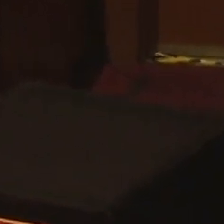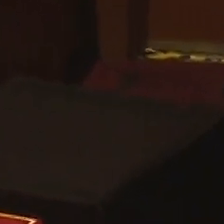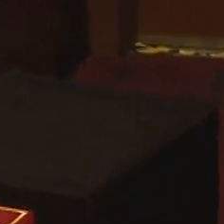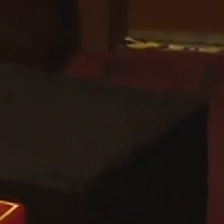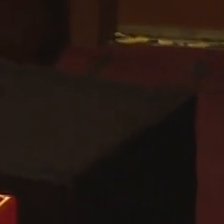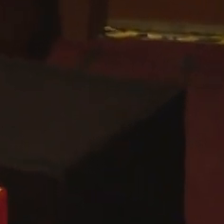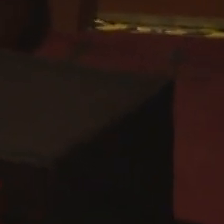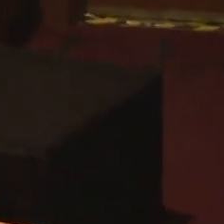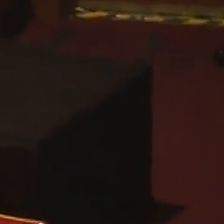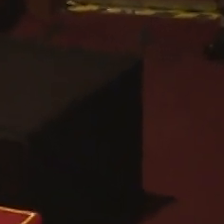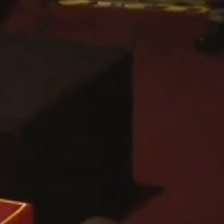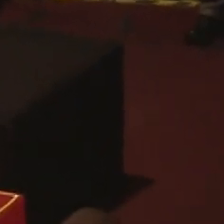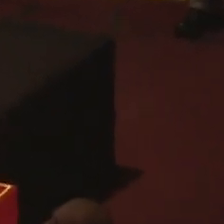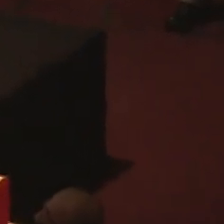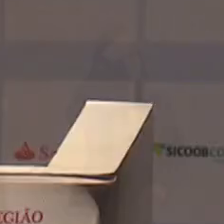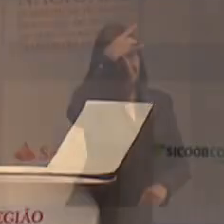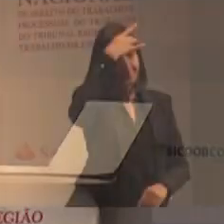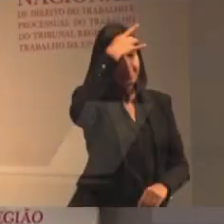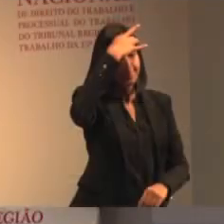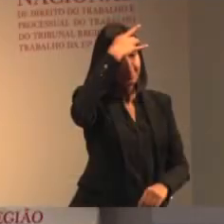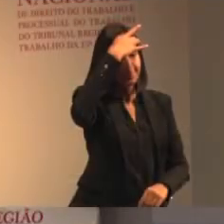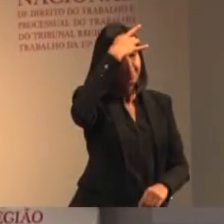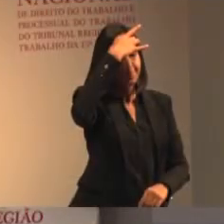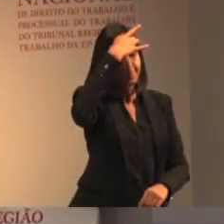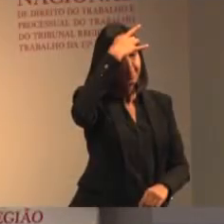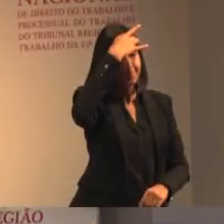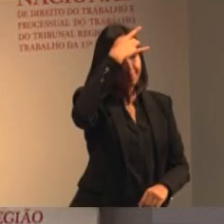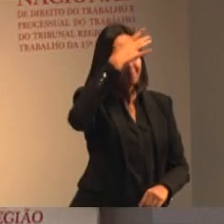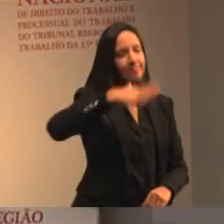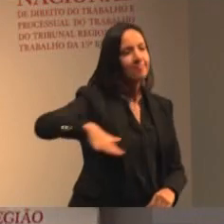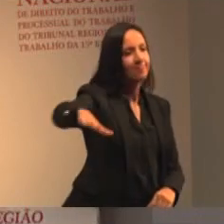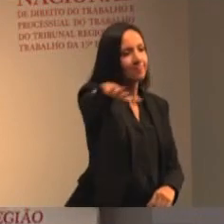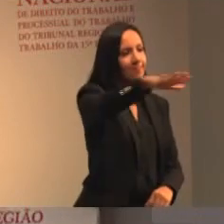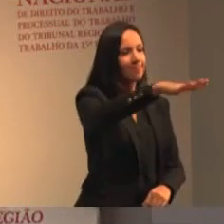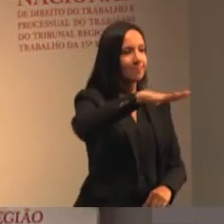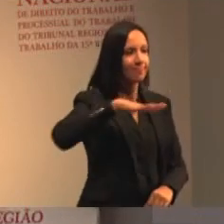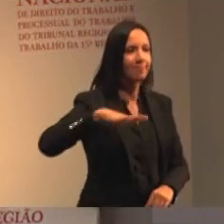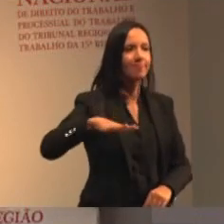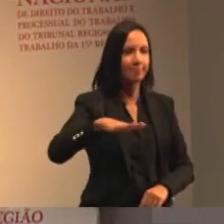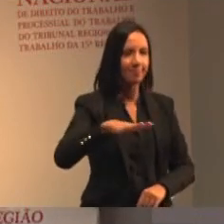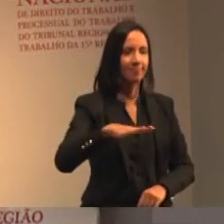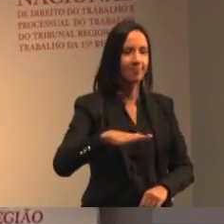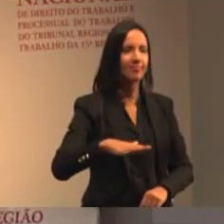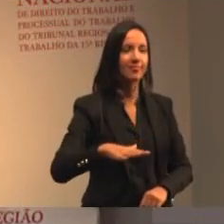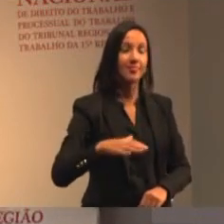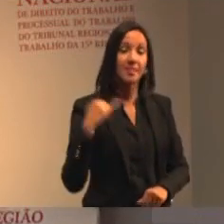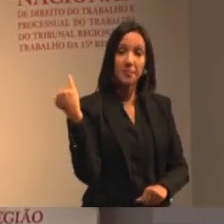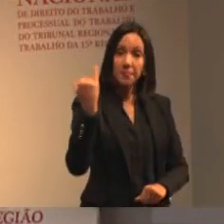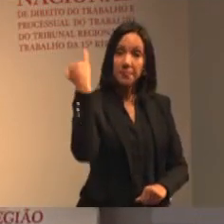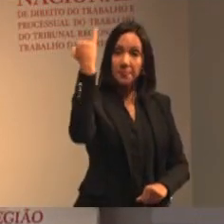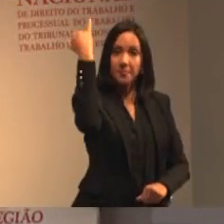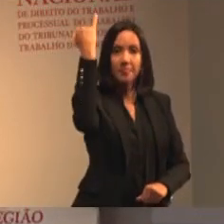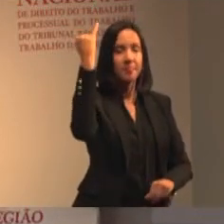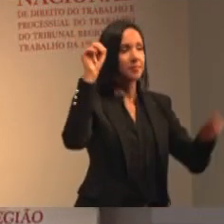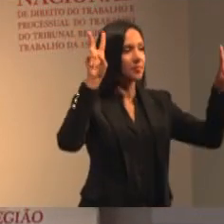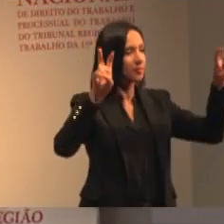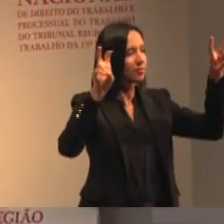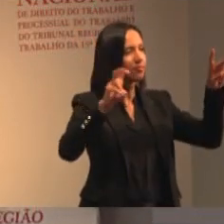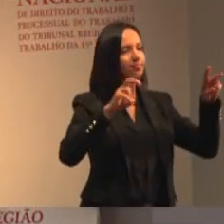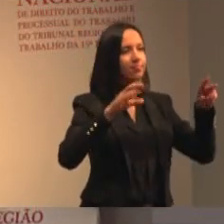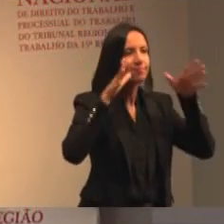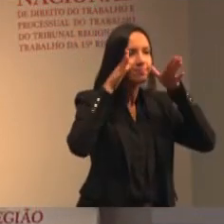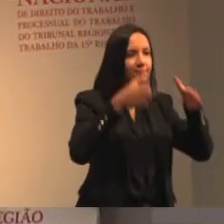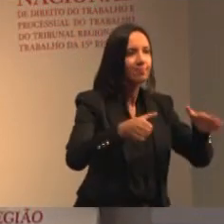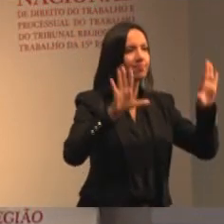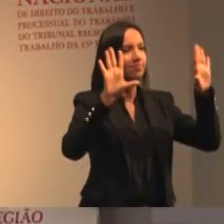Dia Mundial do Meio Ambiente. Buscando conscientizar todos sobre a urgência deste tema, aproveitamos para chamar a atenção dos senhores